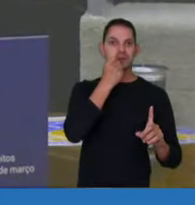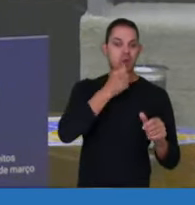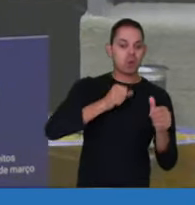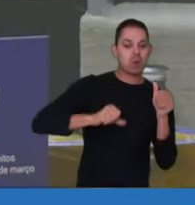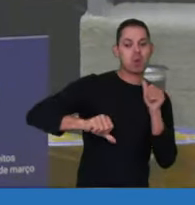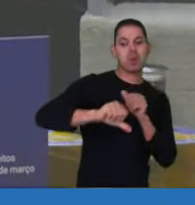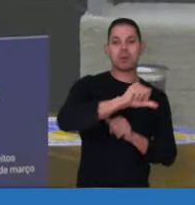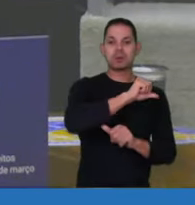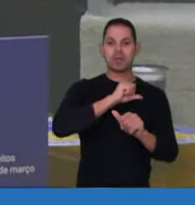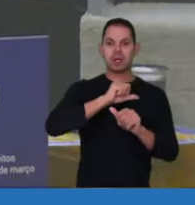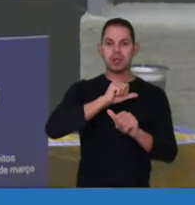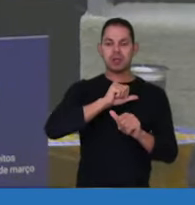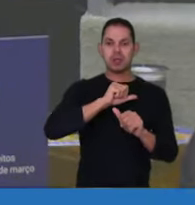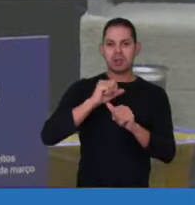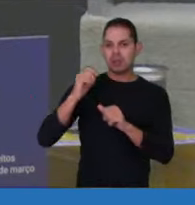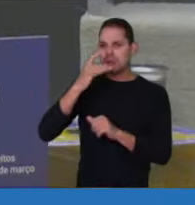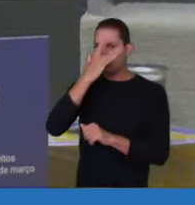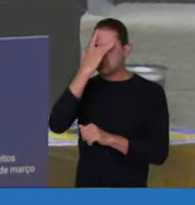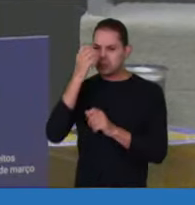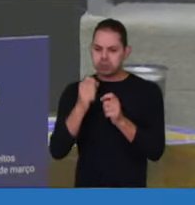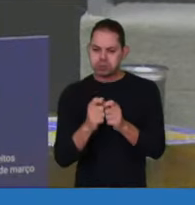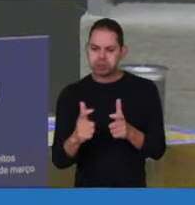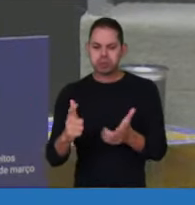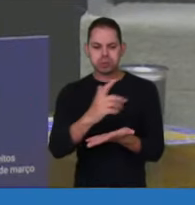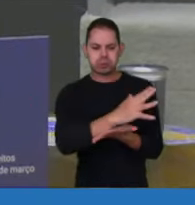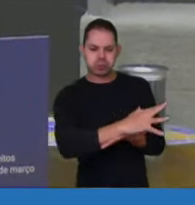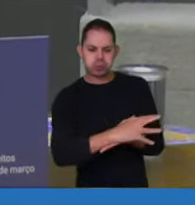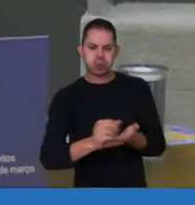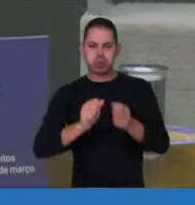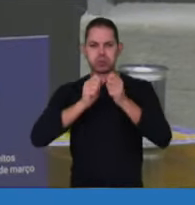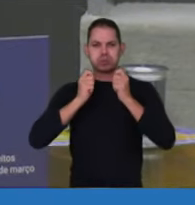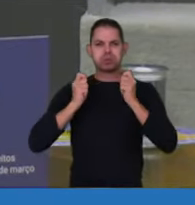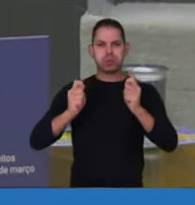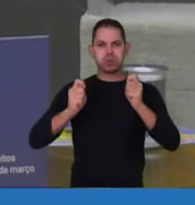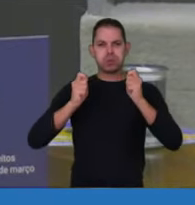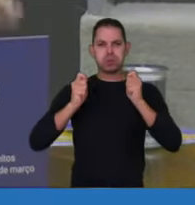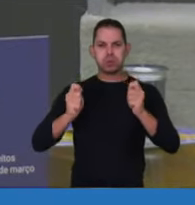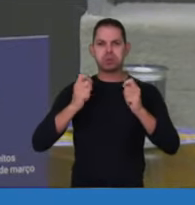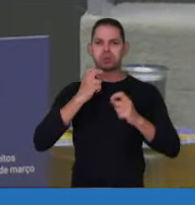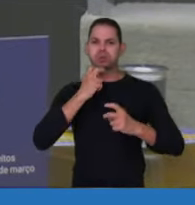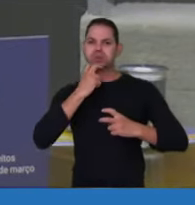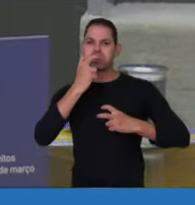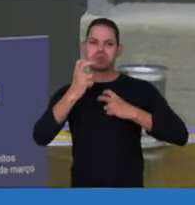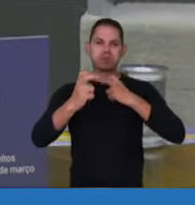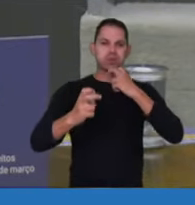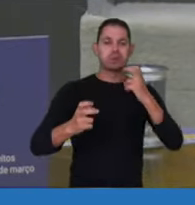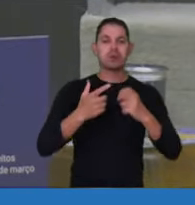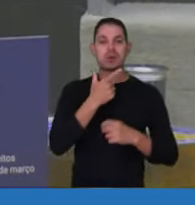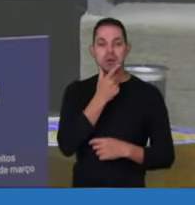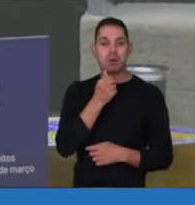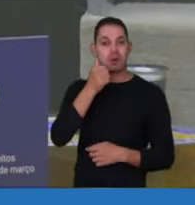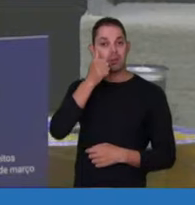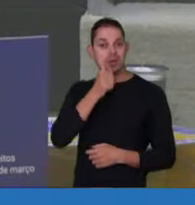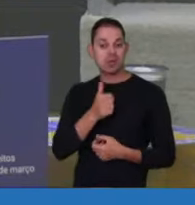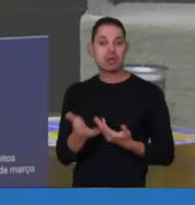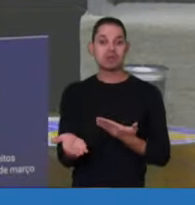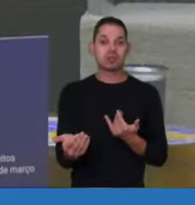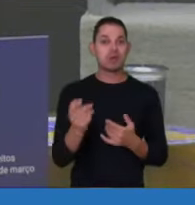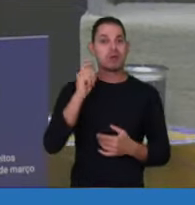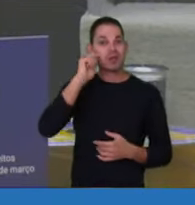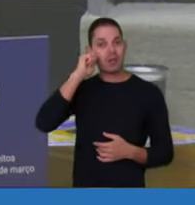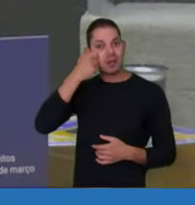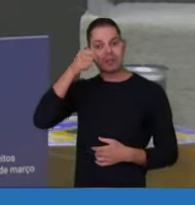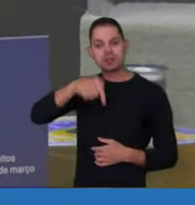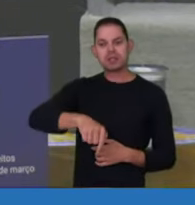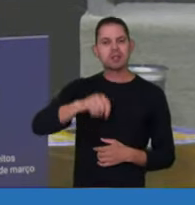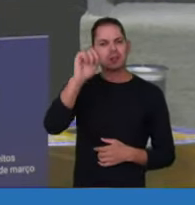de pessoas, de mulheres negras, de jovens negros, homens, que no Brasil e